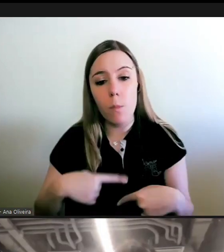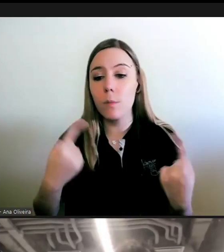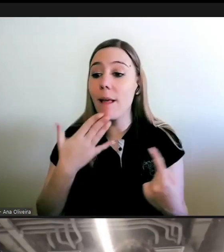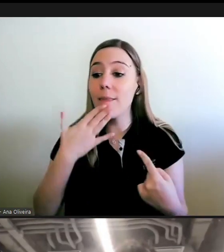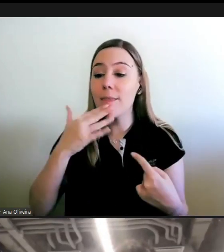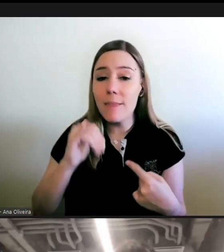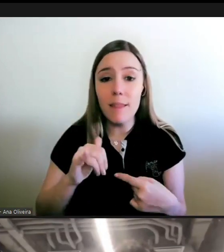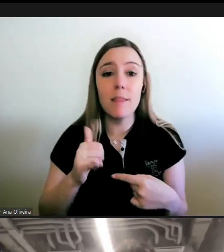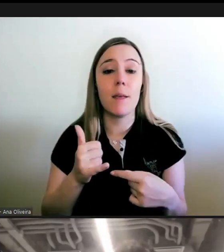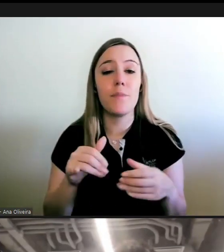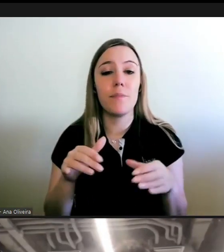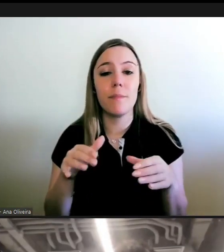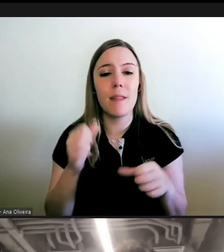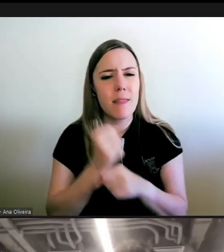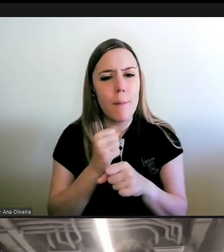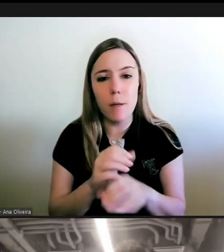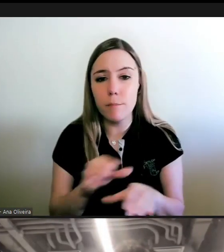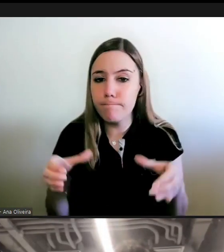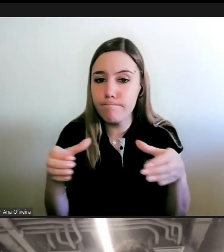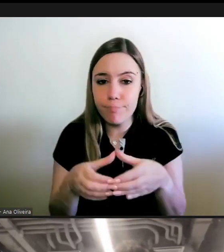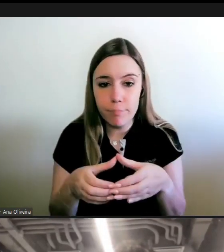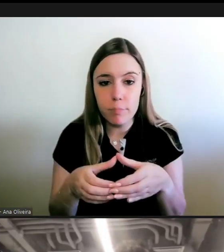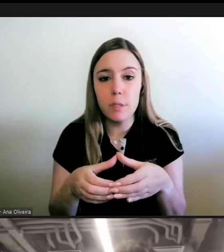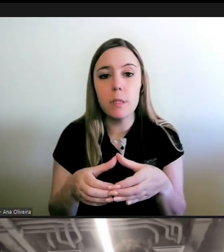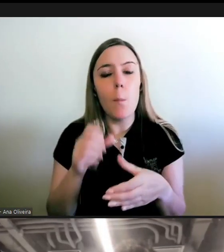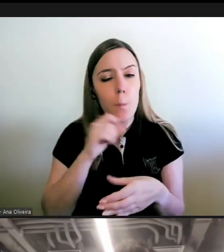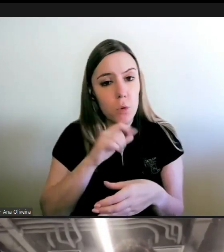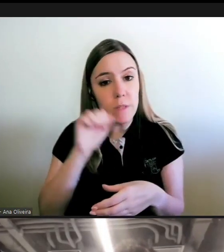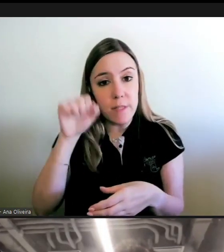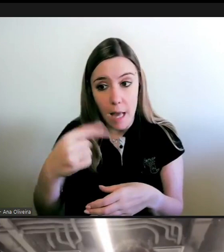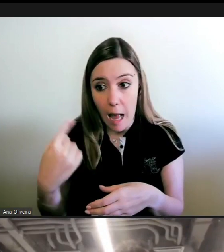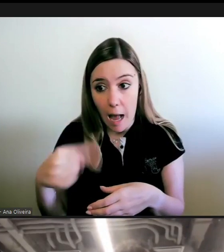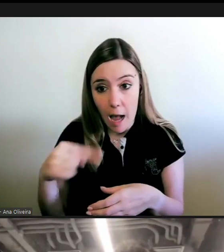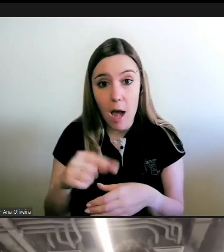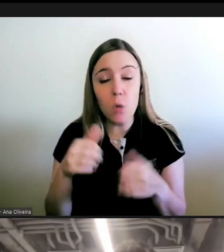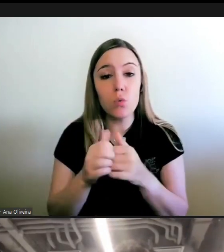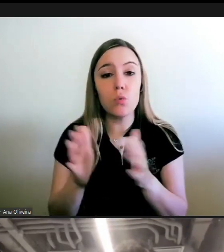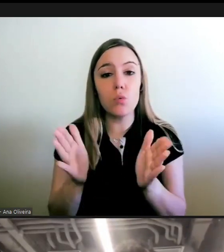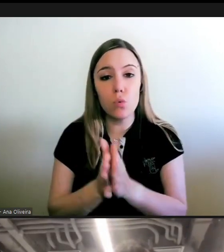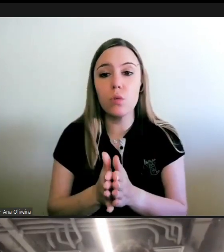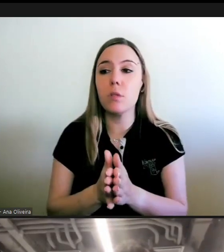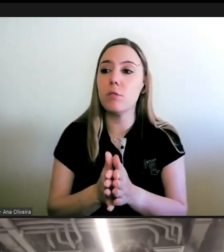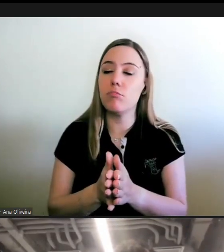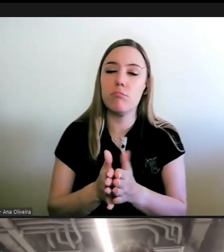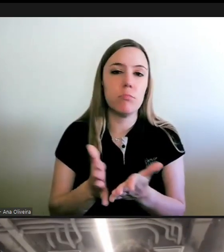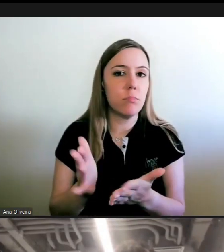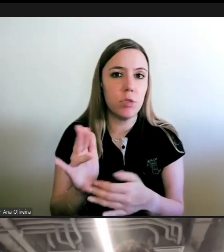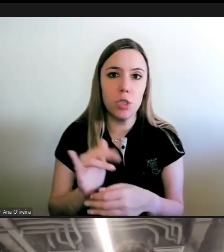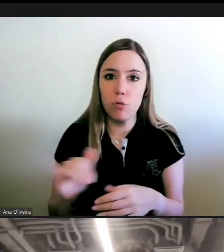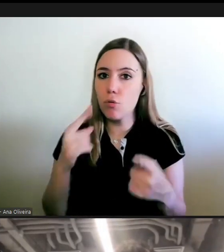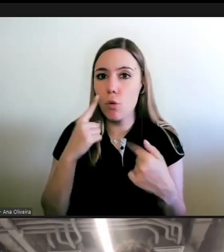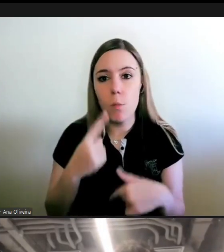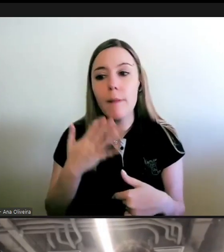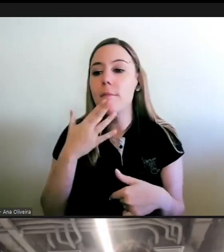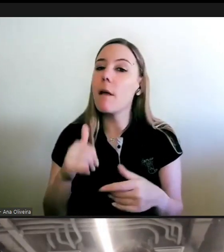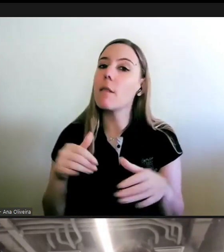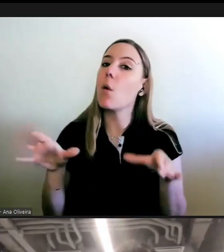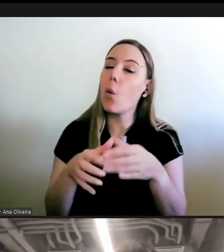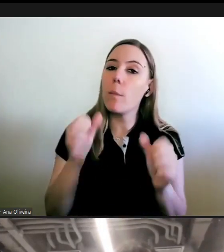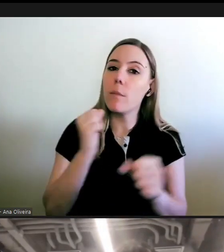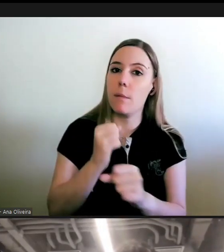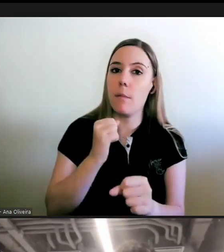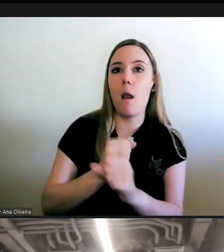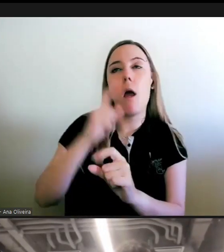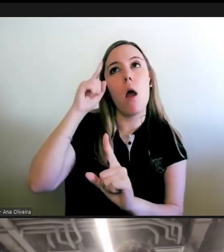sempre possível e existe, que todos os organismos da administração pública procurem trabalhar em rede por forma